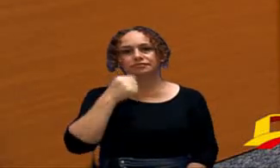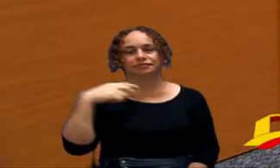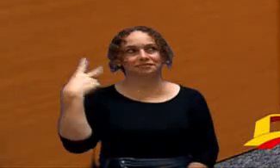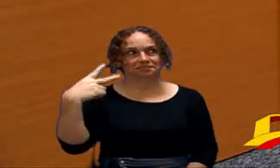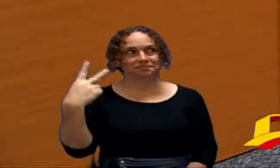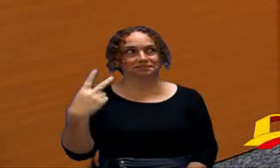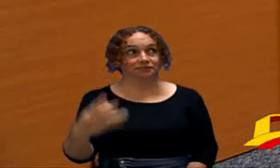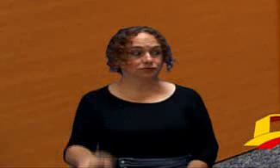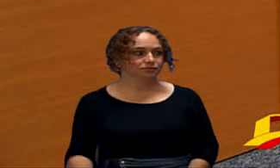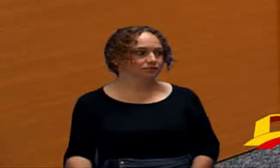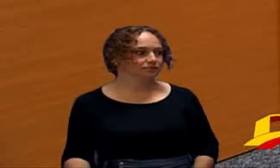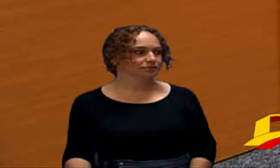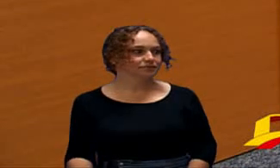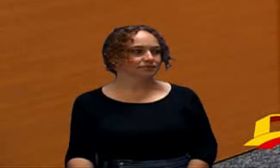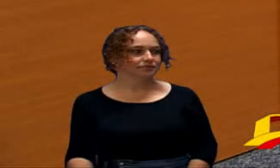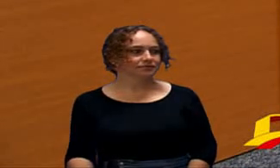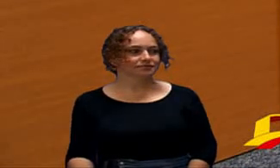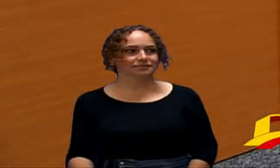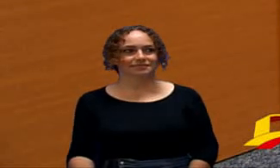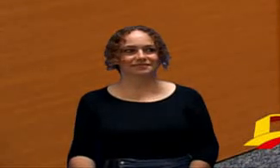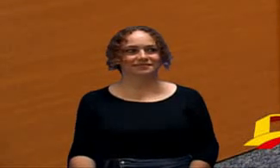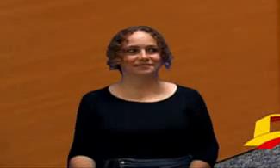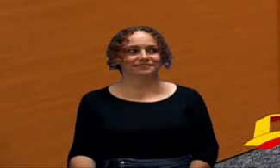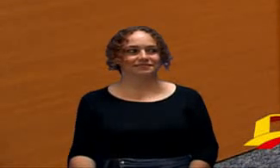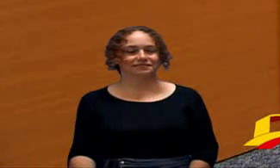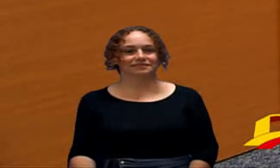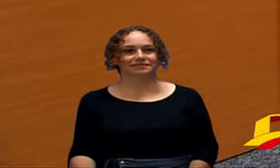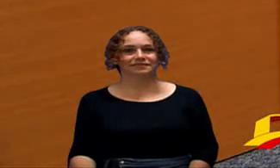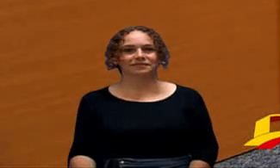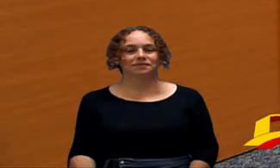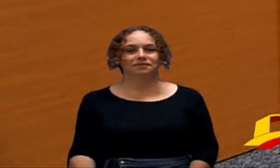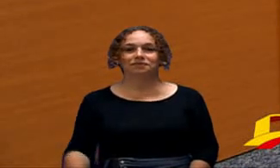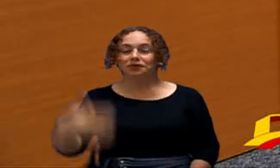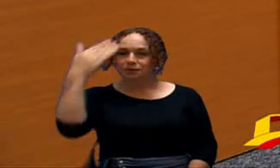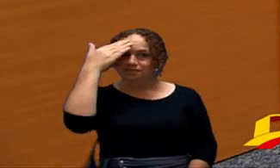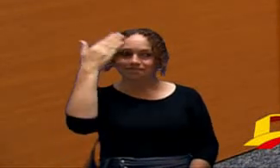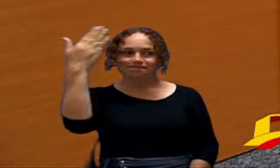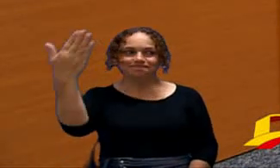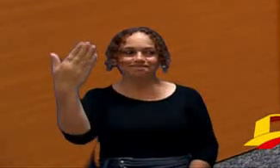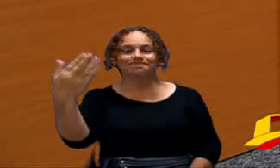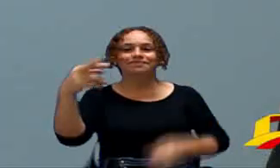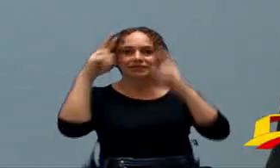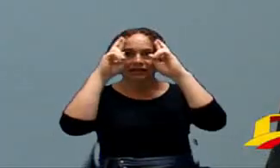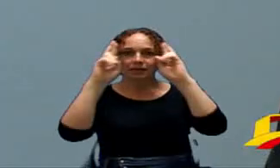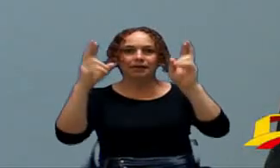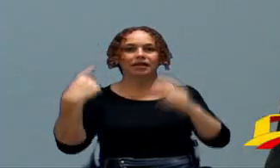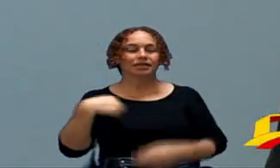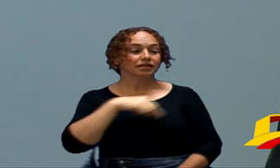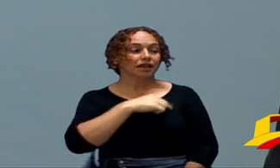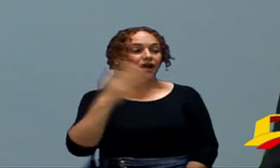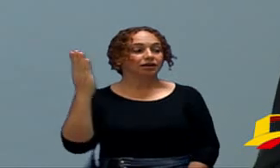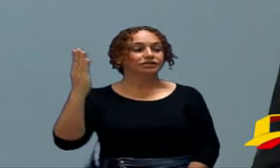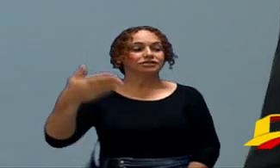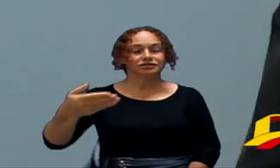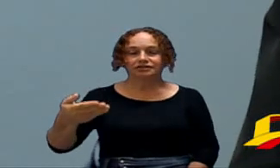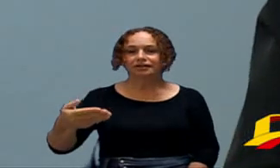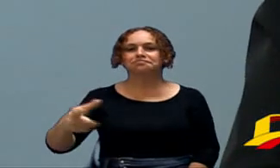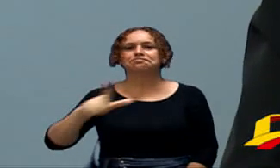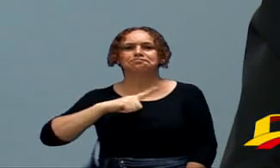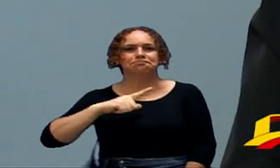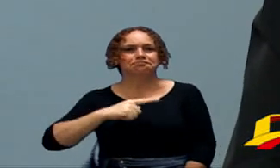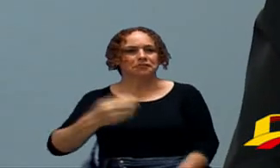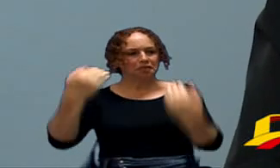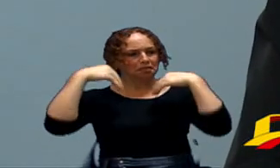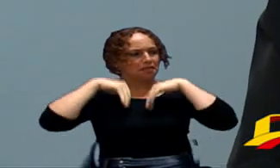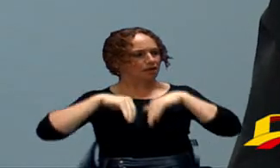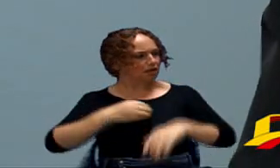respeito à fala, que todos terão a oportunidade. Obrigada. Acho que o respeito é uma coisa que a gente vem de casa. E acho que é